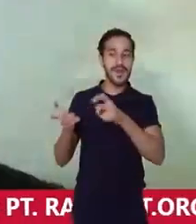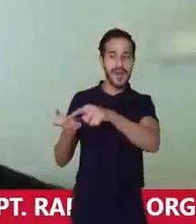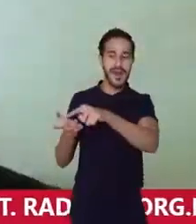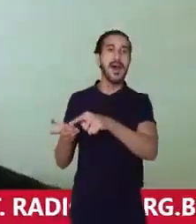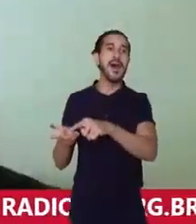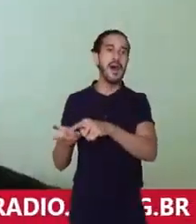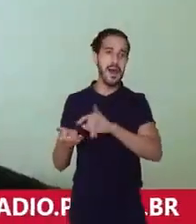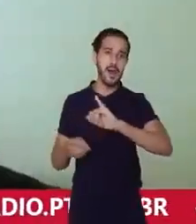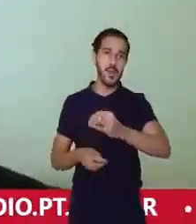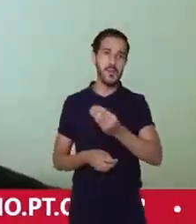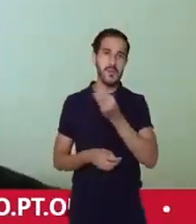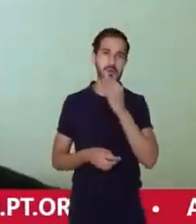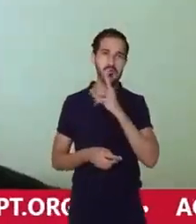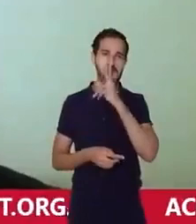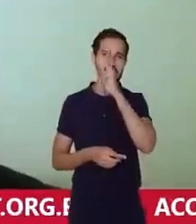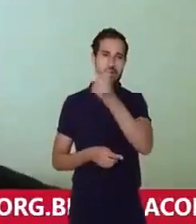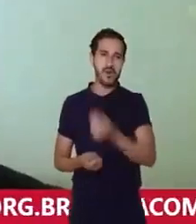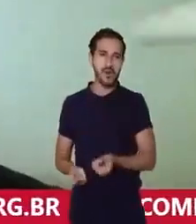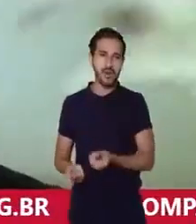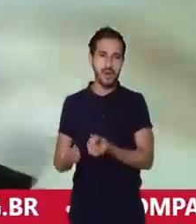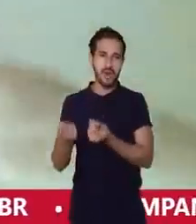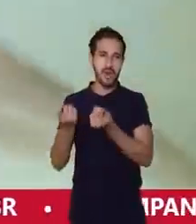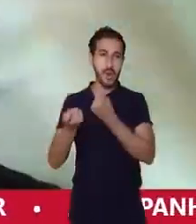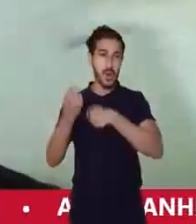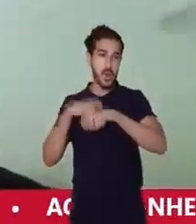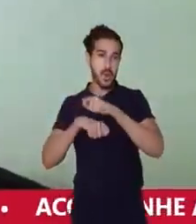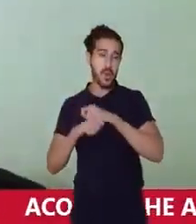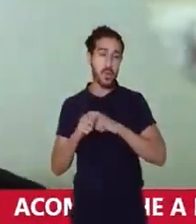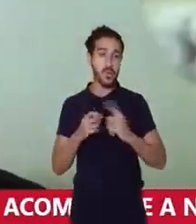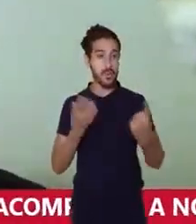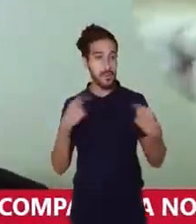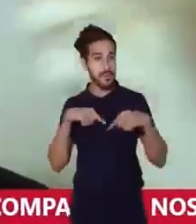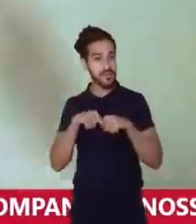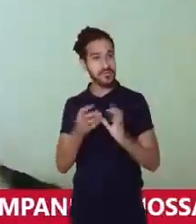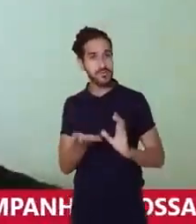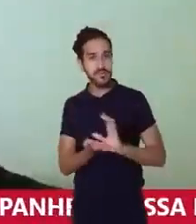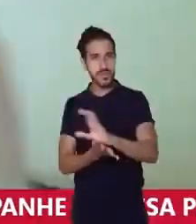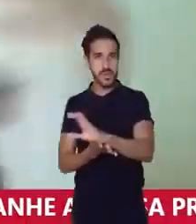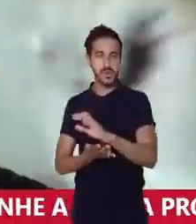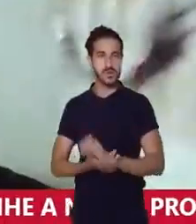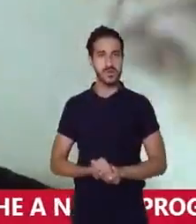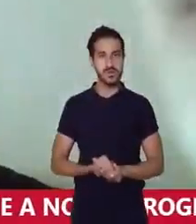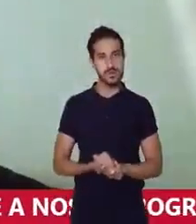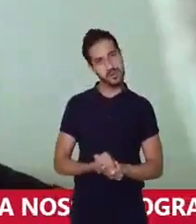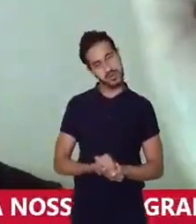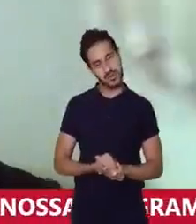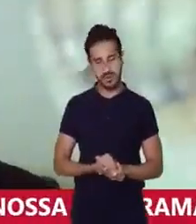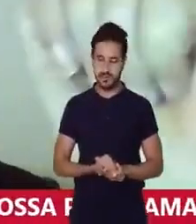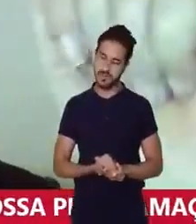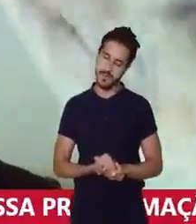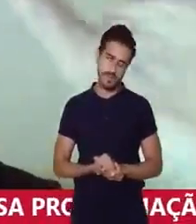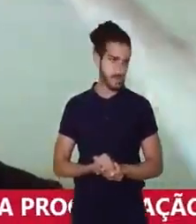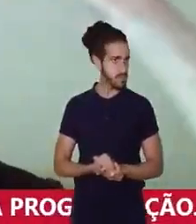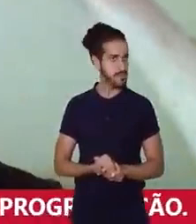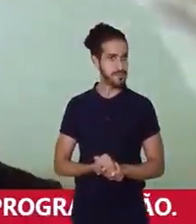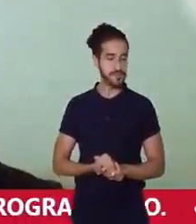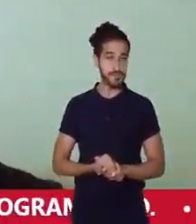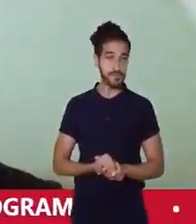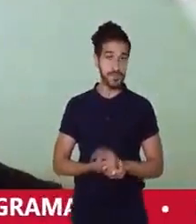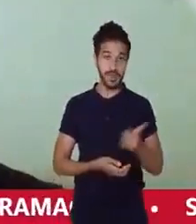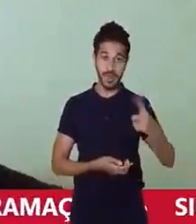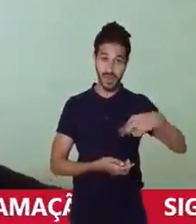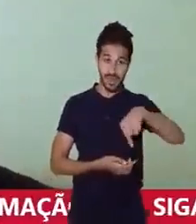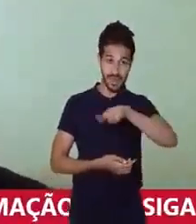uma grande oportunidade de negócio e se tornaram acionistas. Bom,